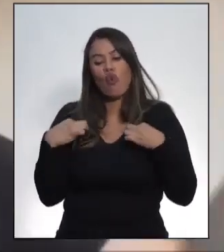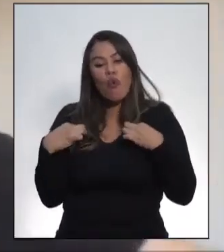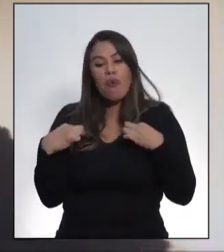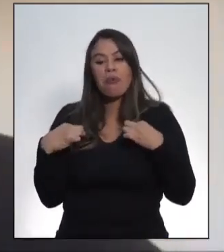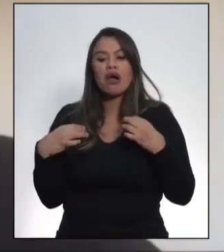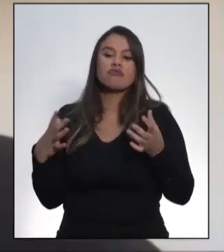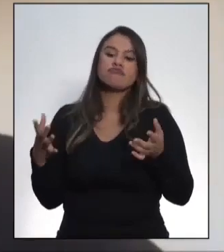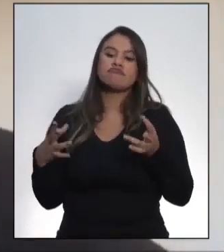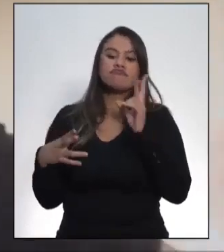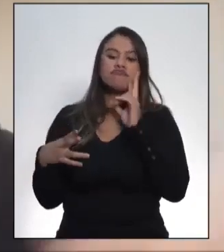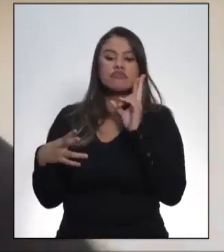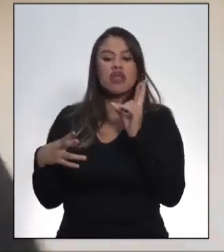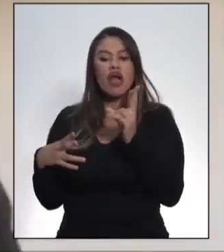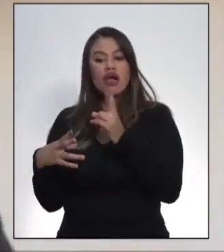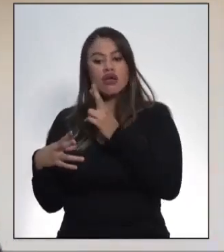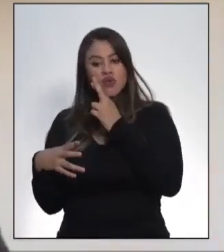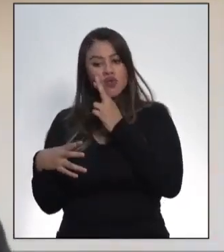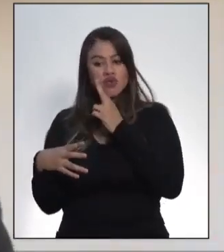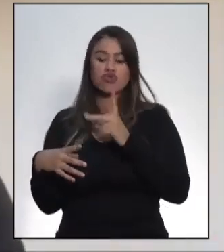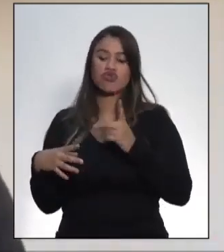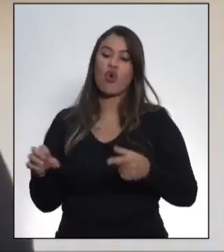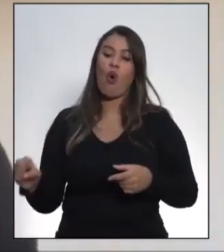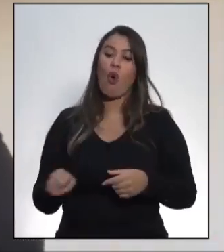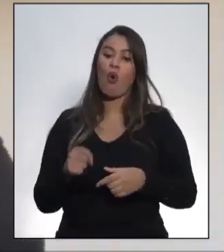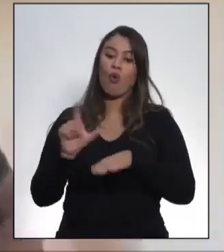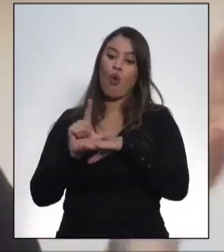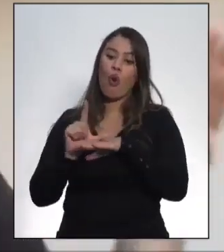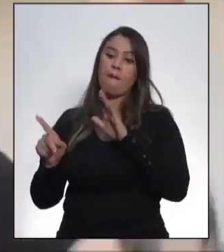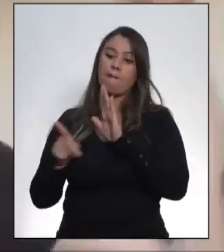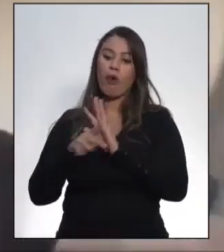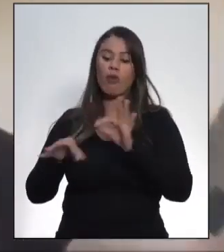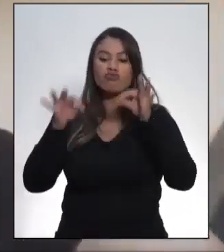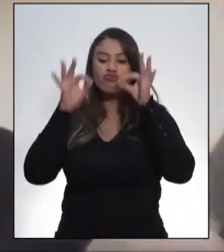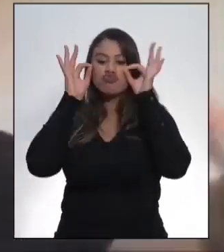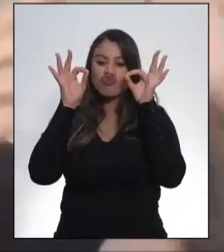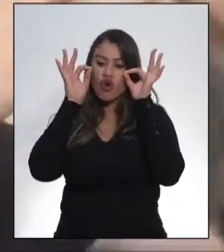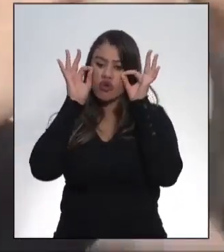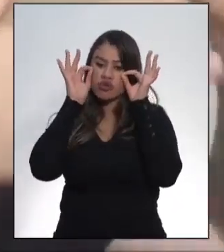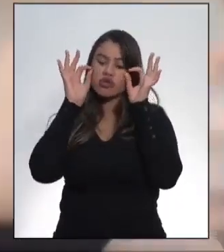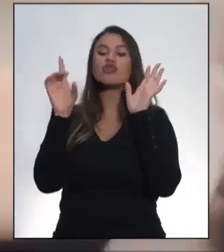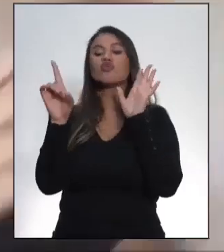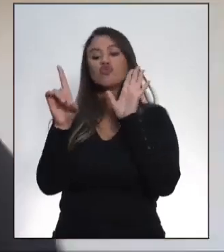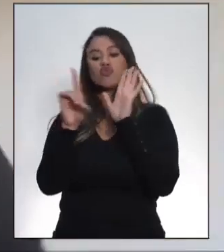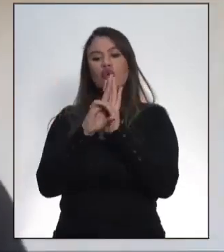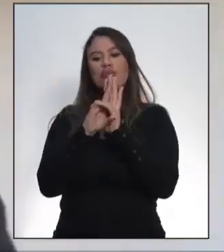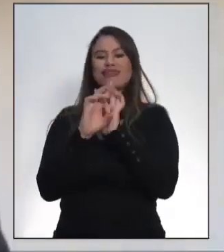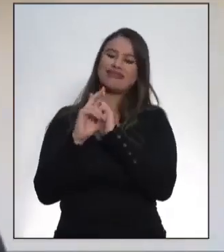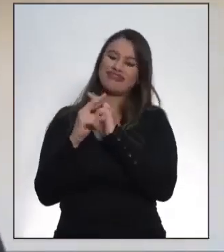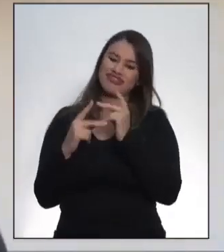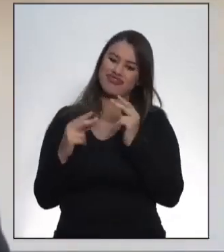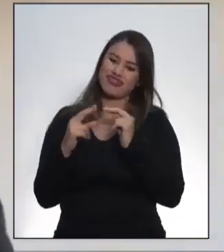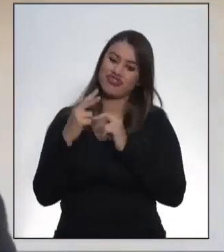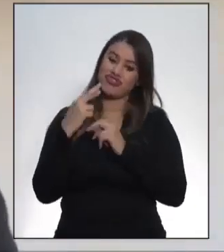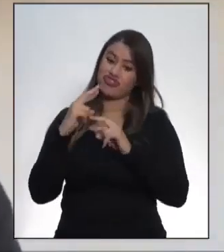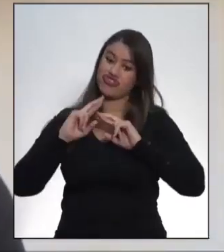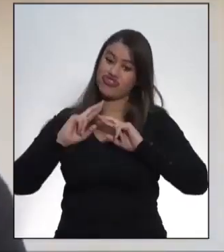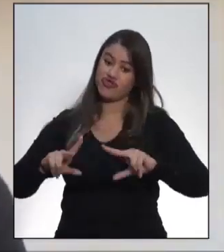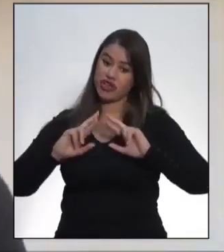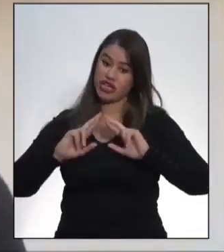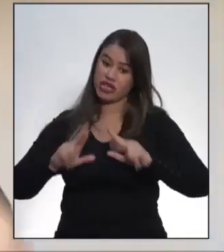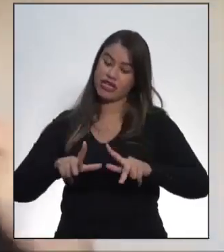uma ótica, a documentação vai ser diferente para abrir uma ótica e vender óculos e lentes de contato,